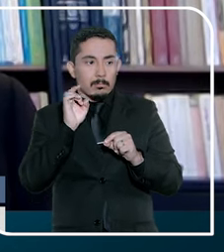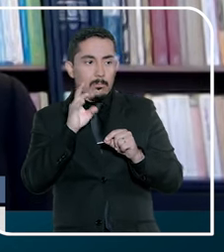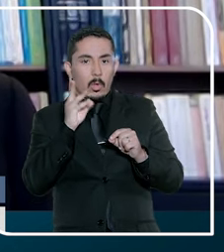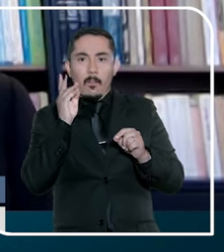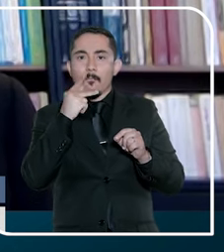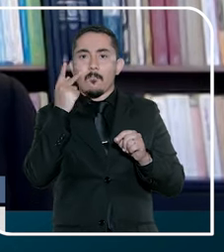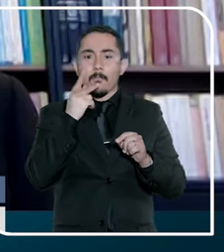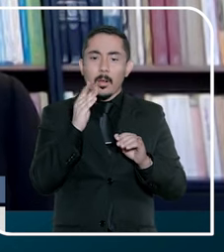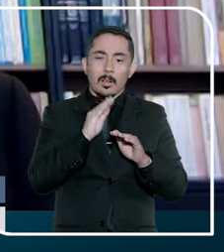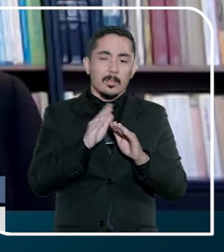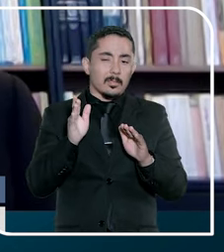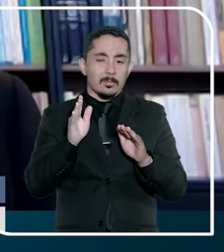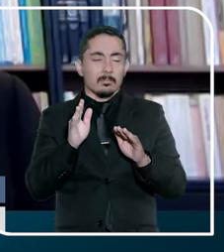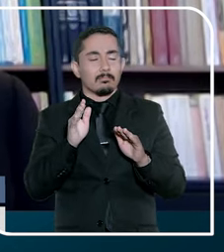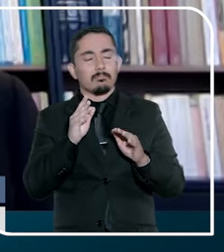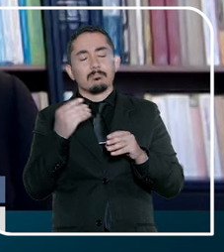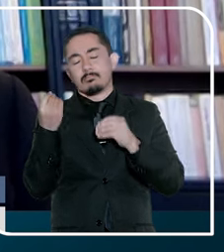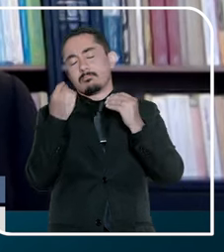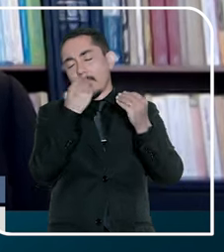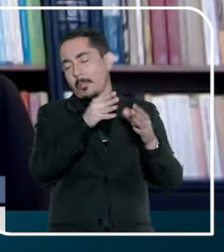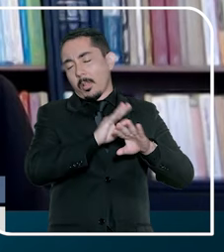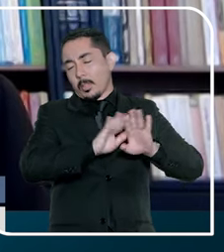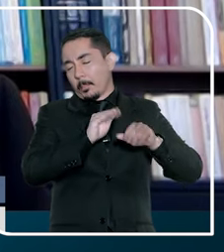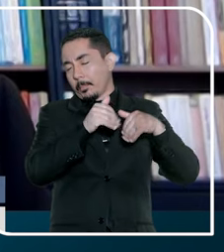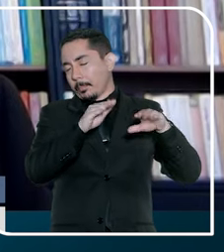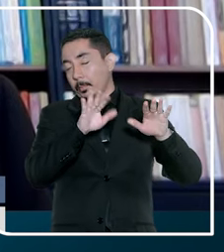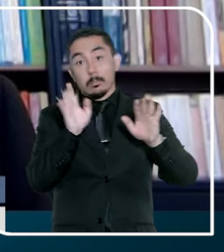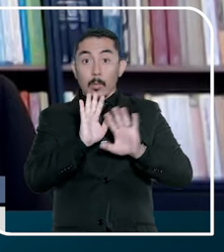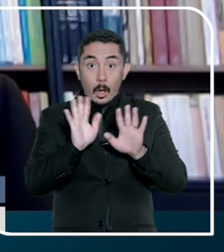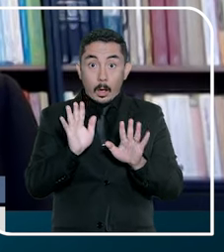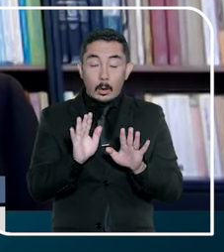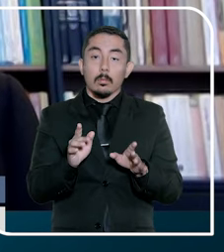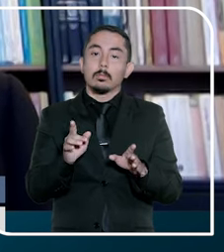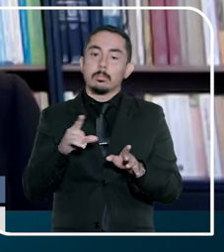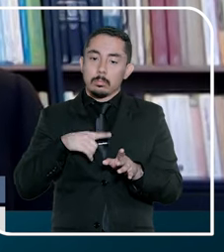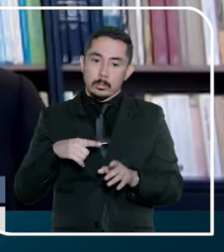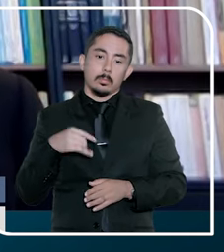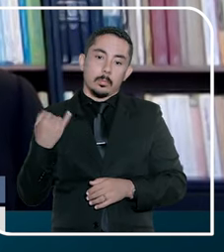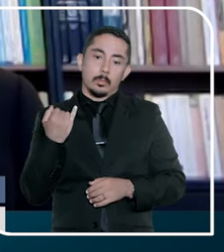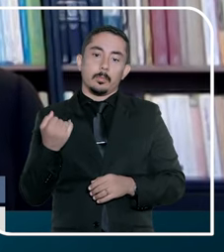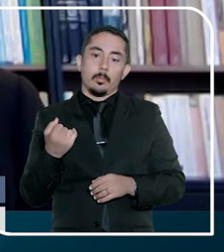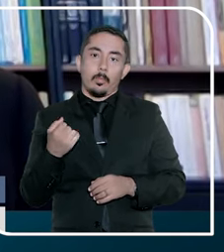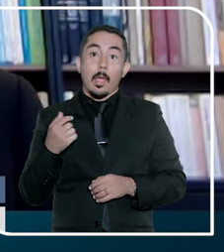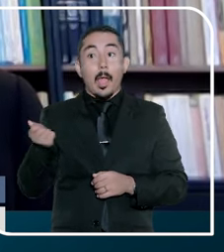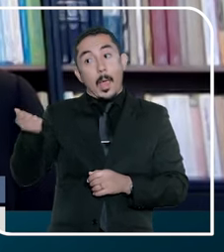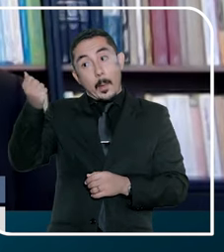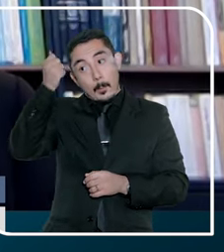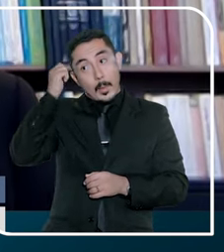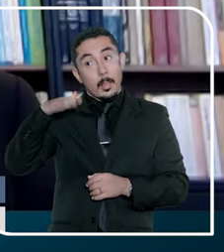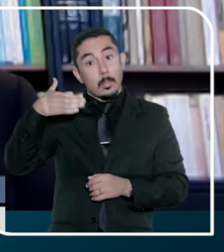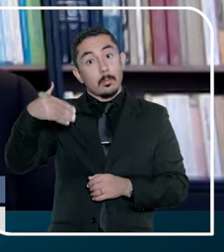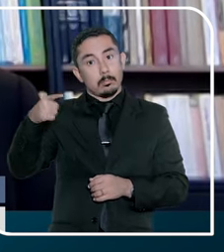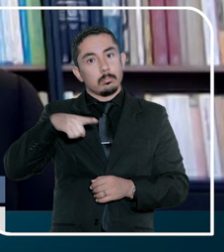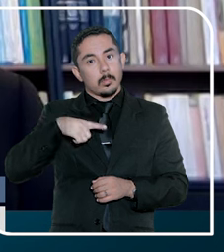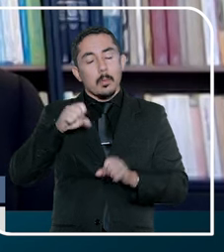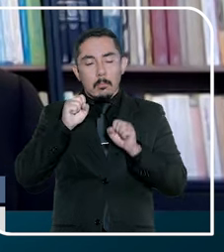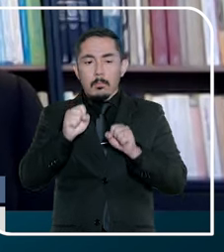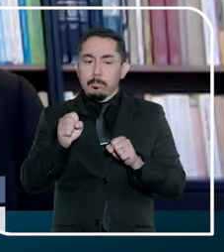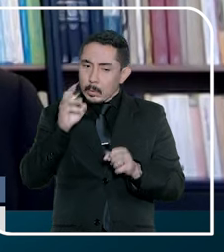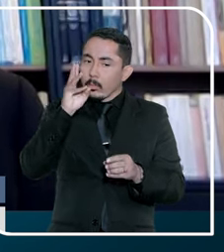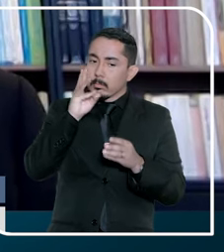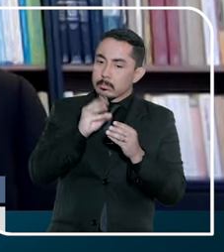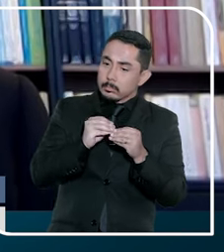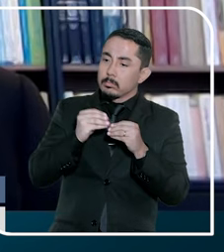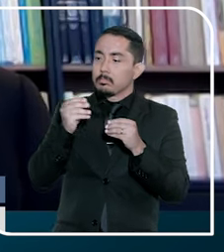com a devolução do bem então eh O arrependimento posterior é um aspecto também que pode ser considerado como